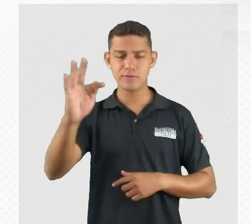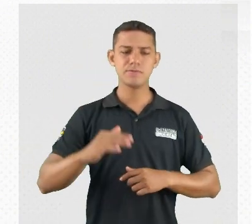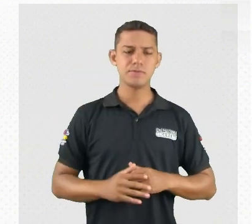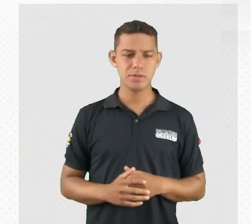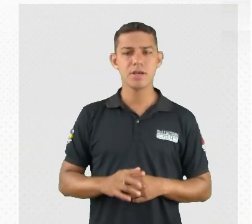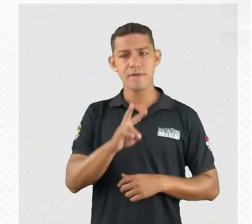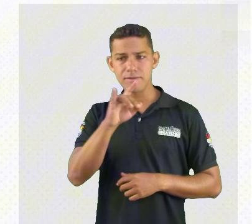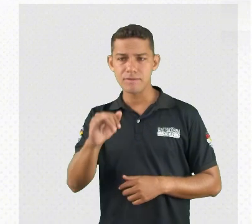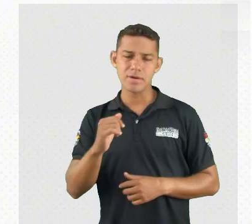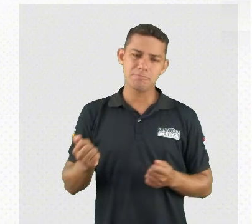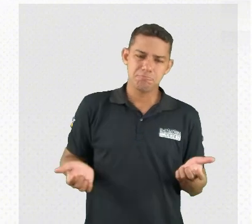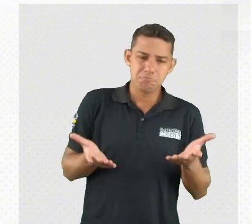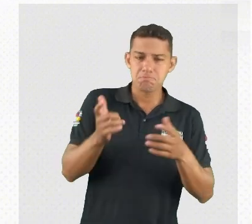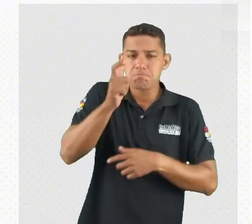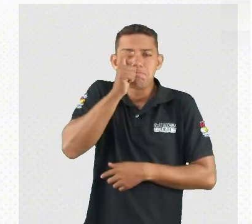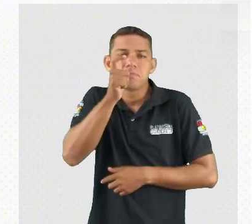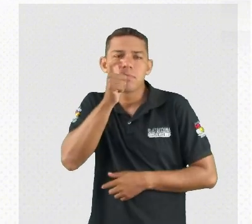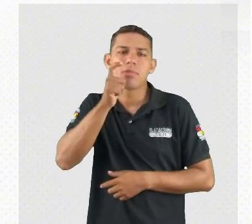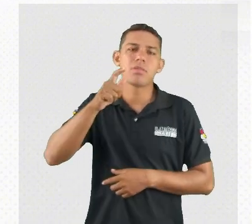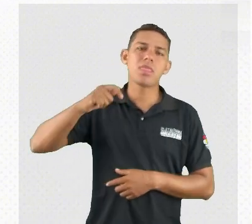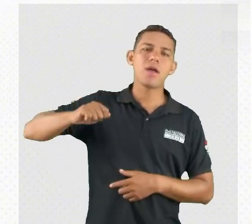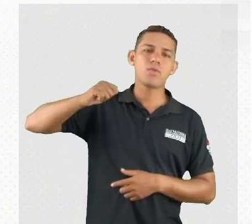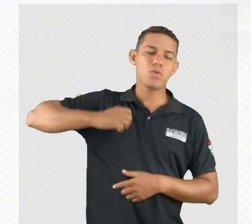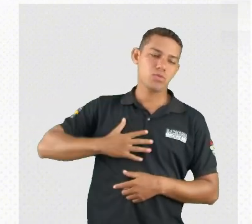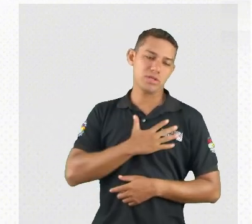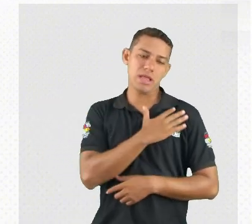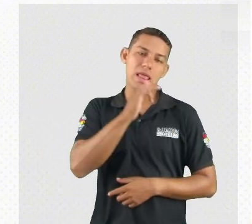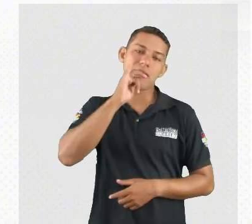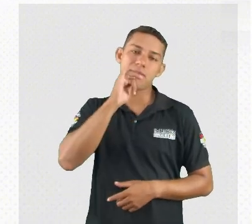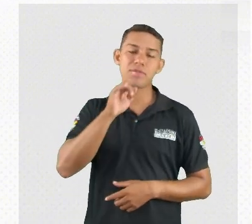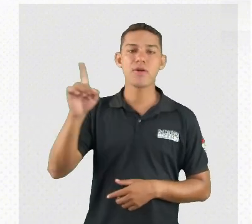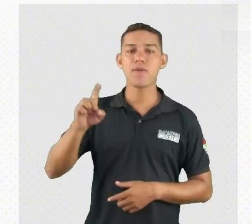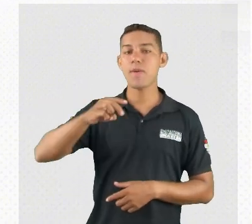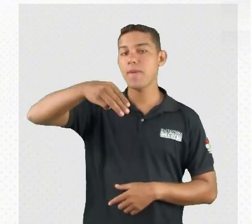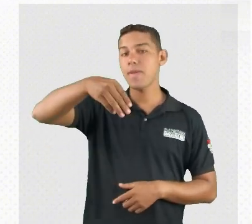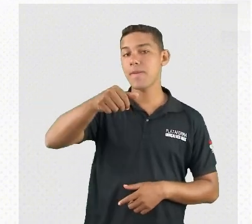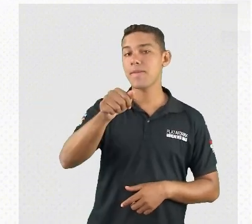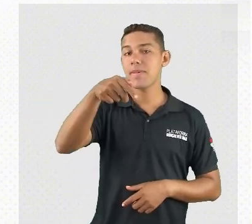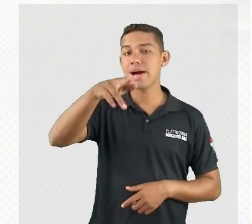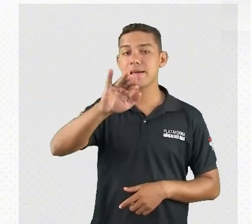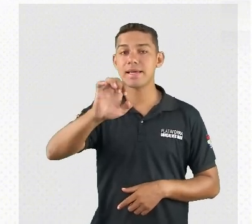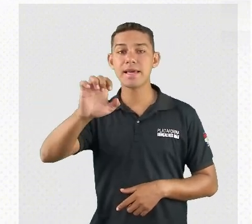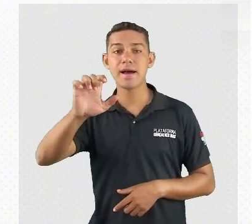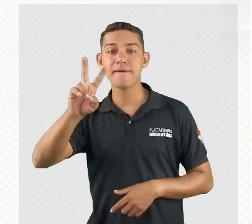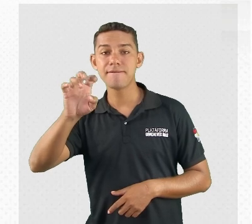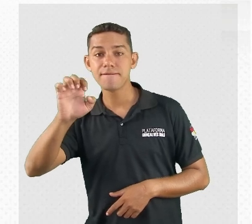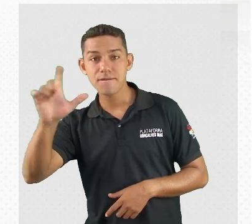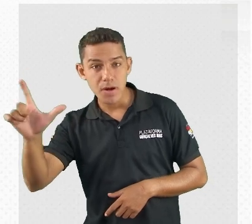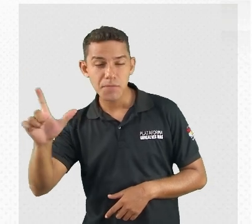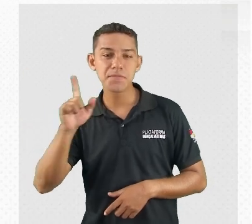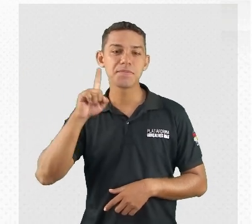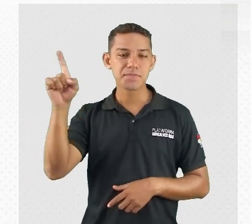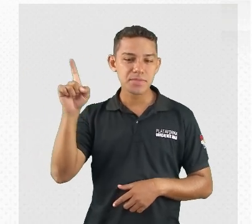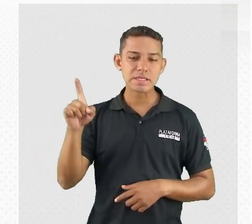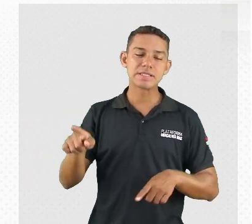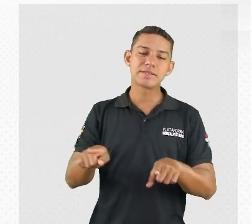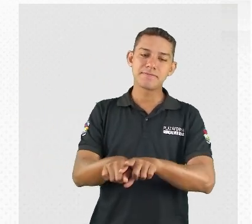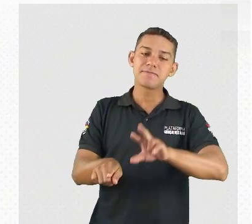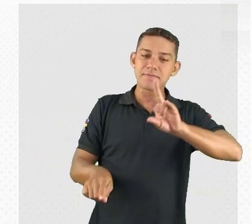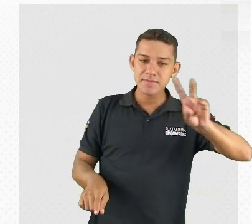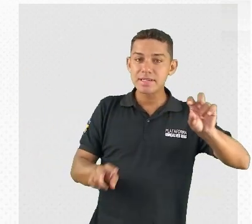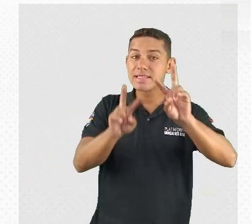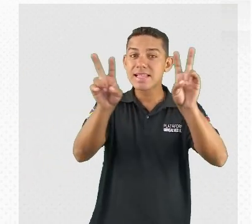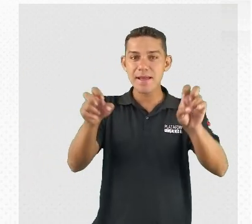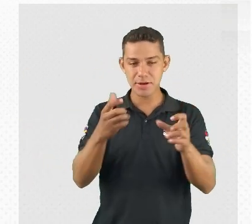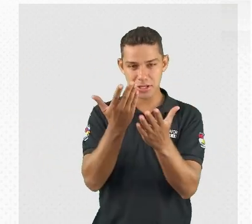que vão admirar o Aristóteles. Por exemplo, como o Maquiavel. O Maquiavel ele vai ser o tema